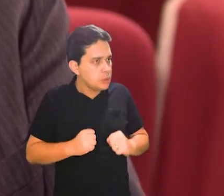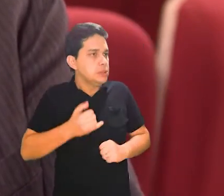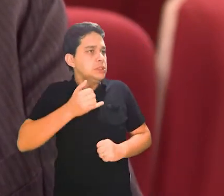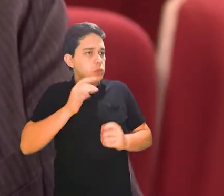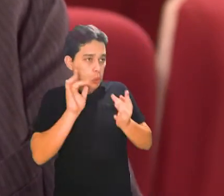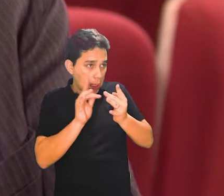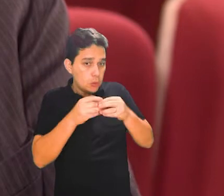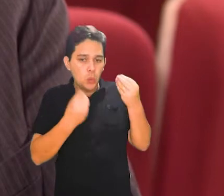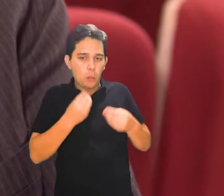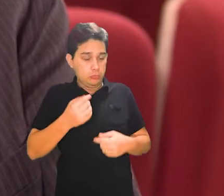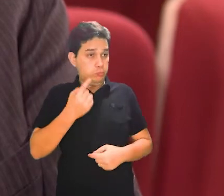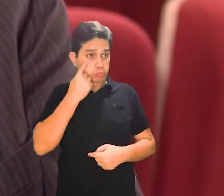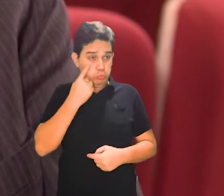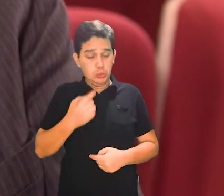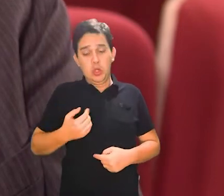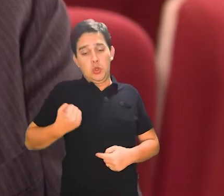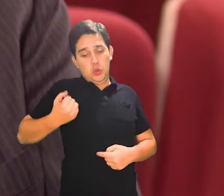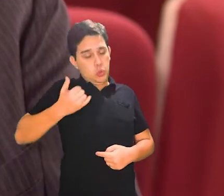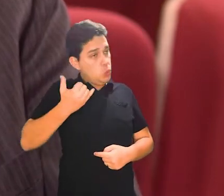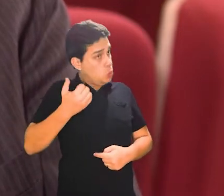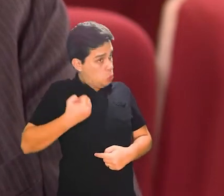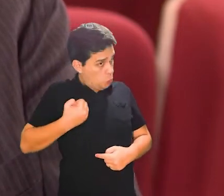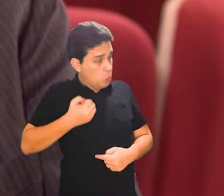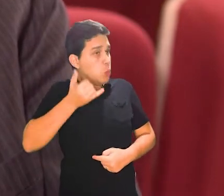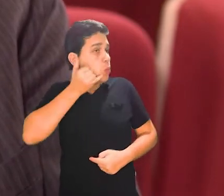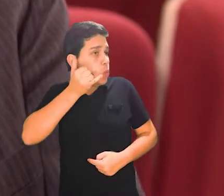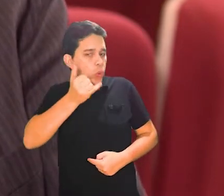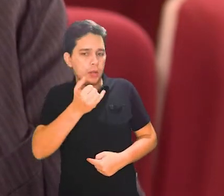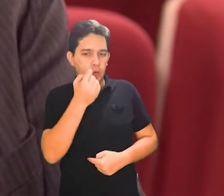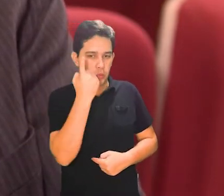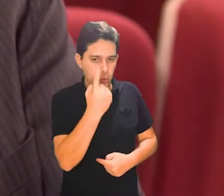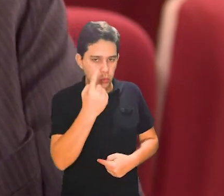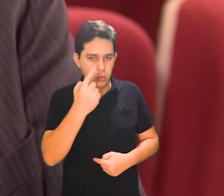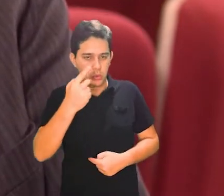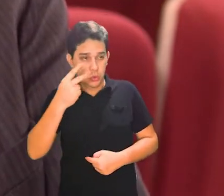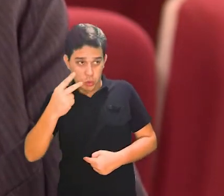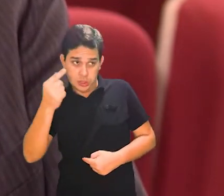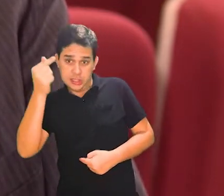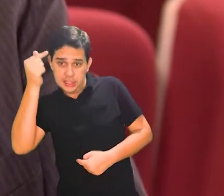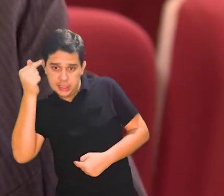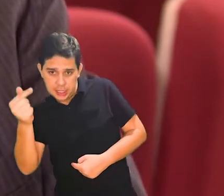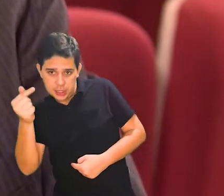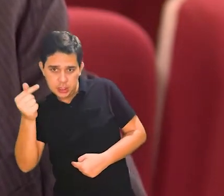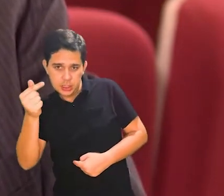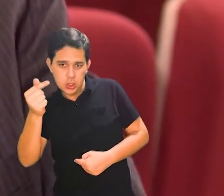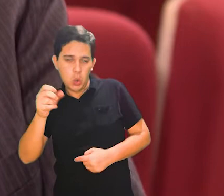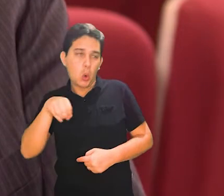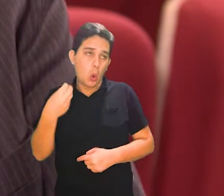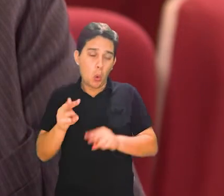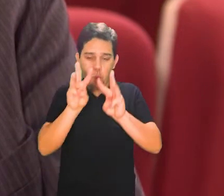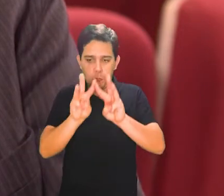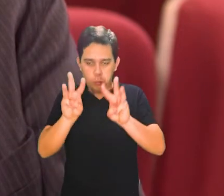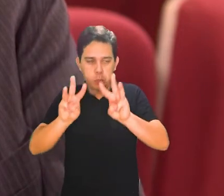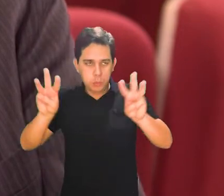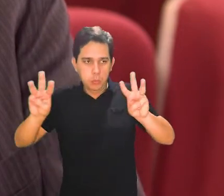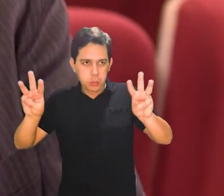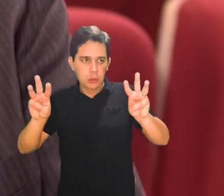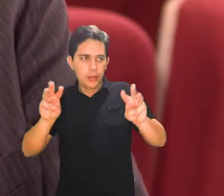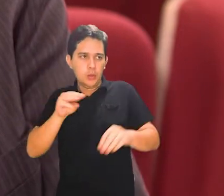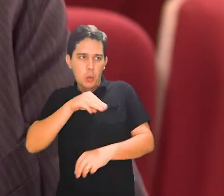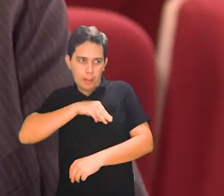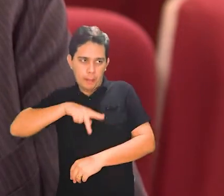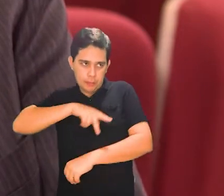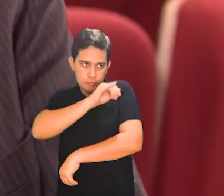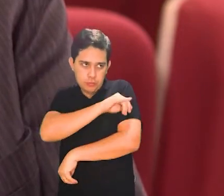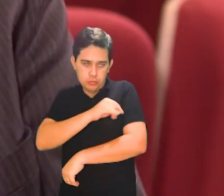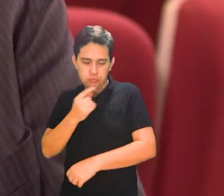ele será atendido por uma equipe de profissionais qualificado, apta a ouvir e a transformar o seu relato em algo